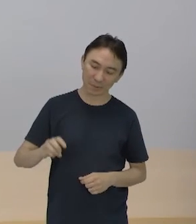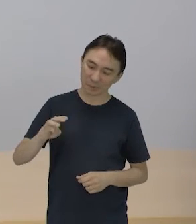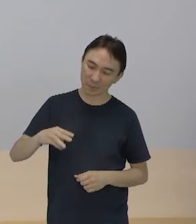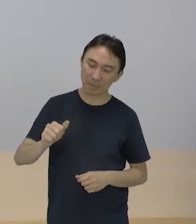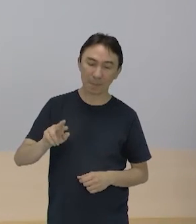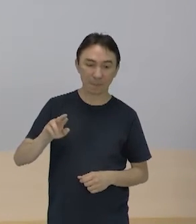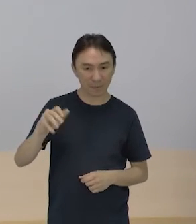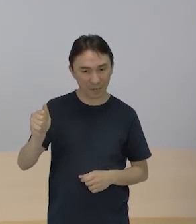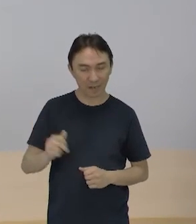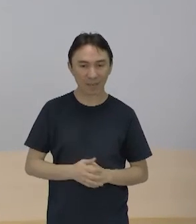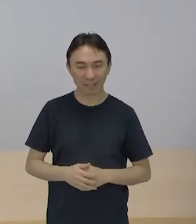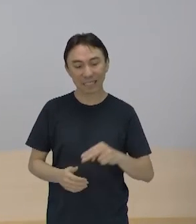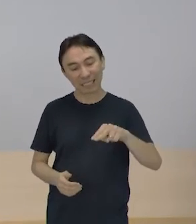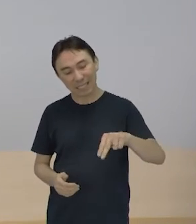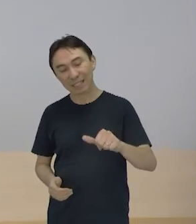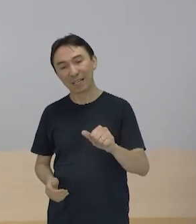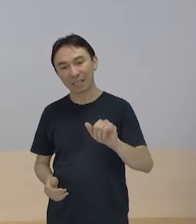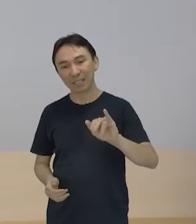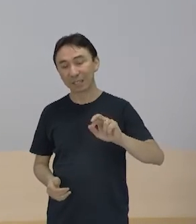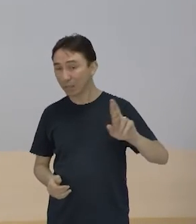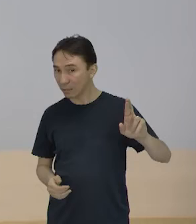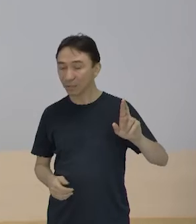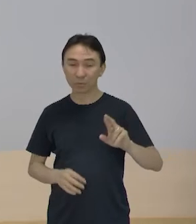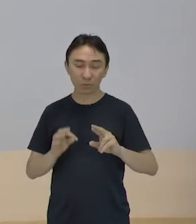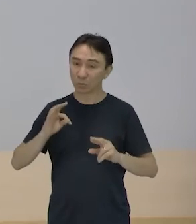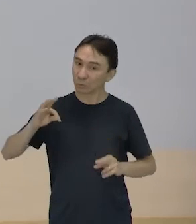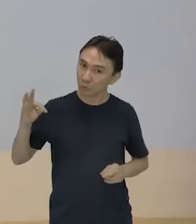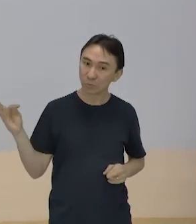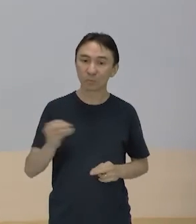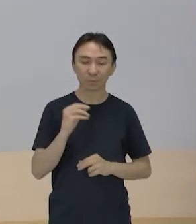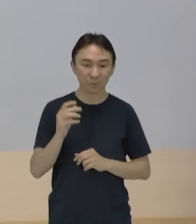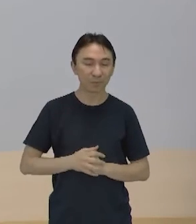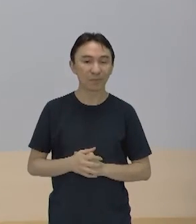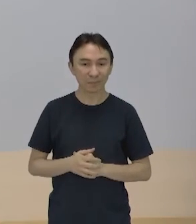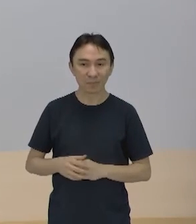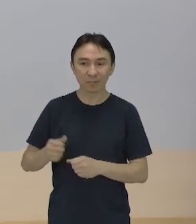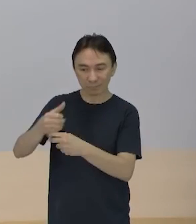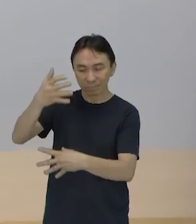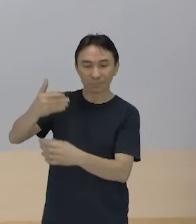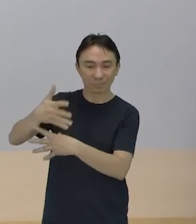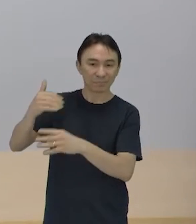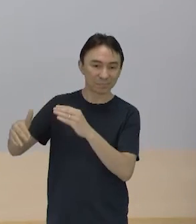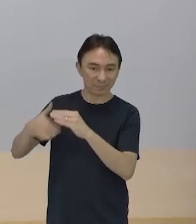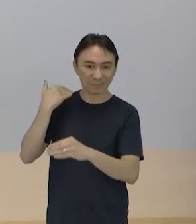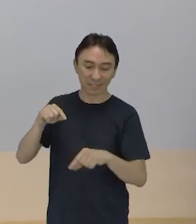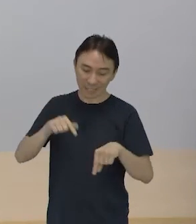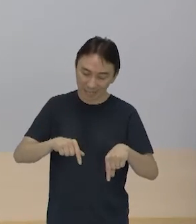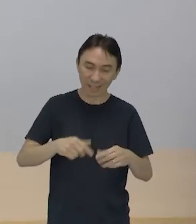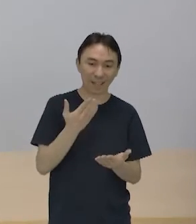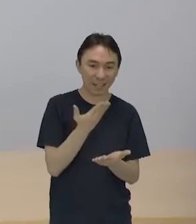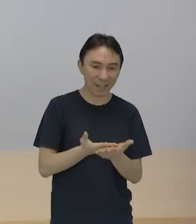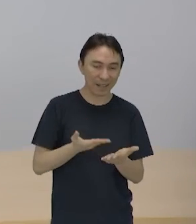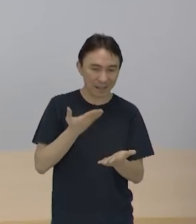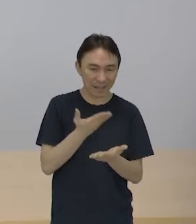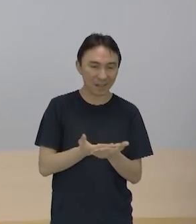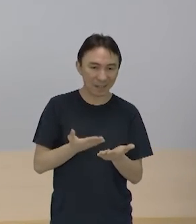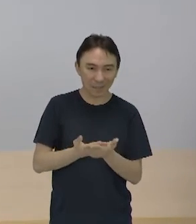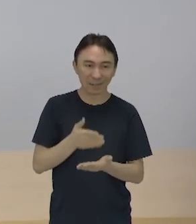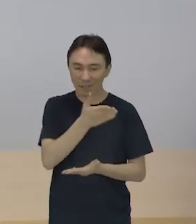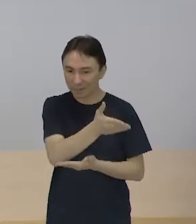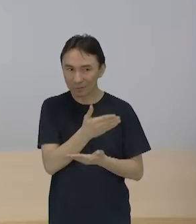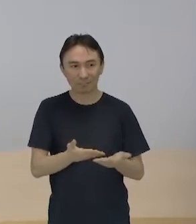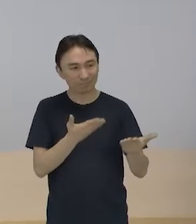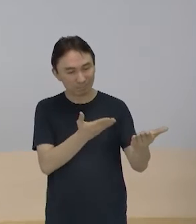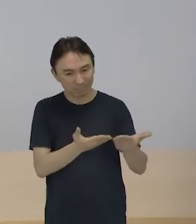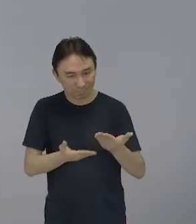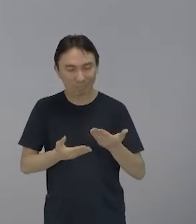Pro Nair, tá todo mundo mandando aqui sobre essa aula com o nosso entrevistado especial.